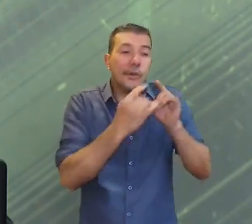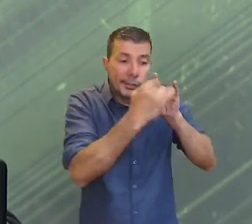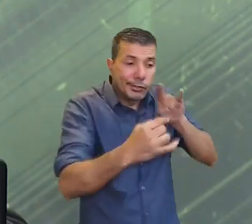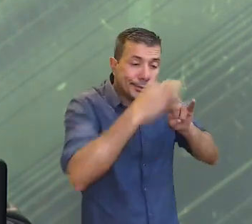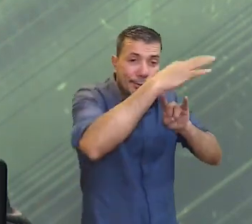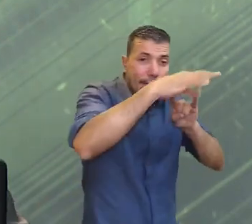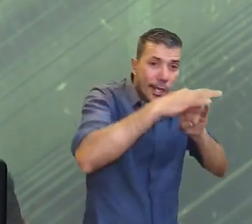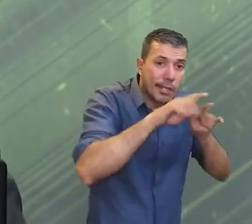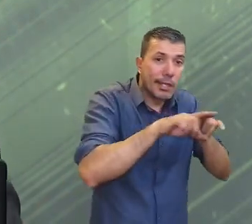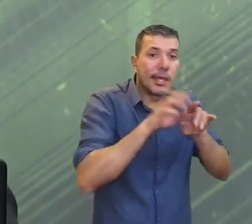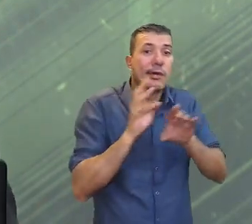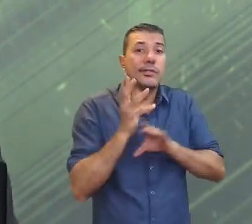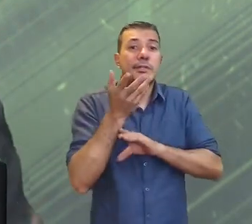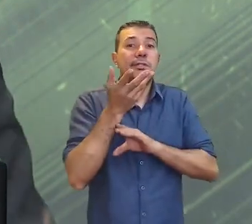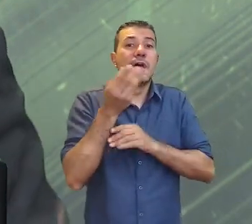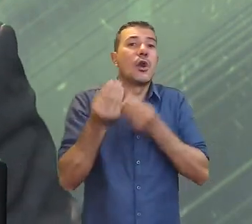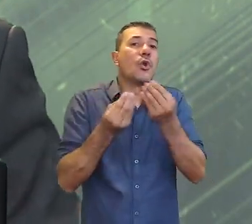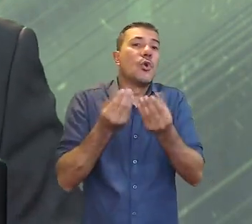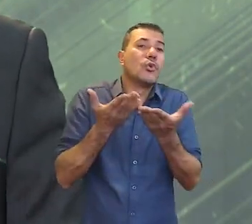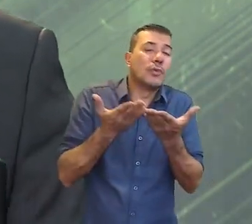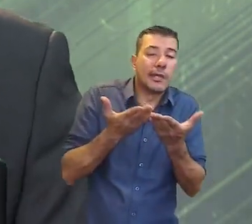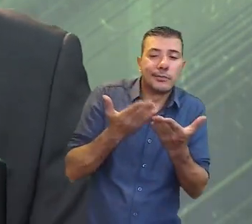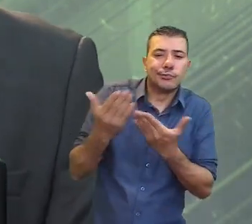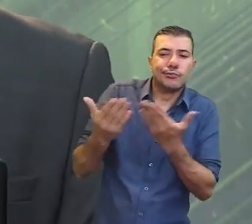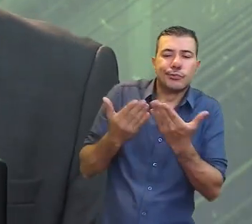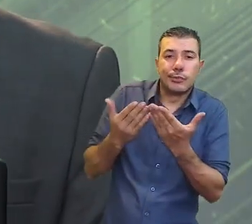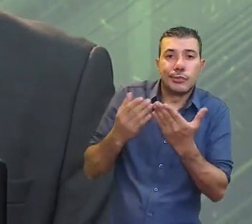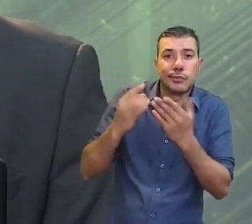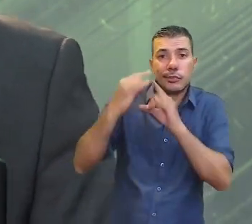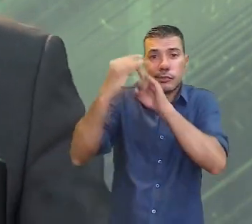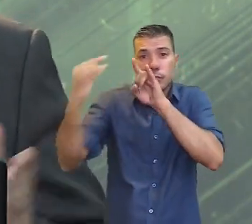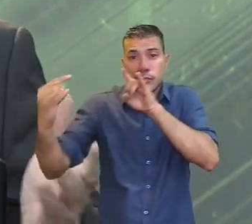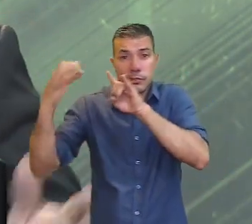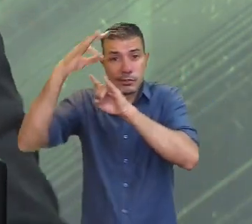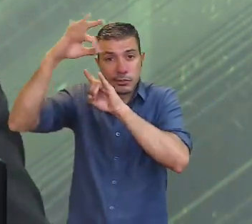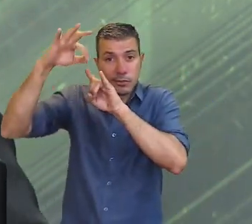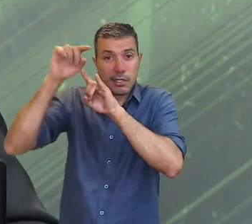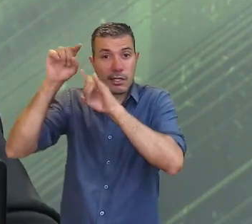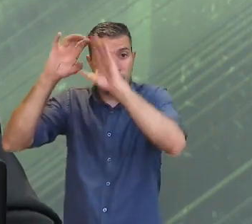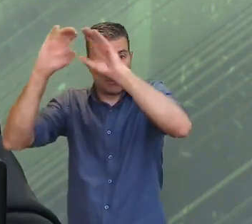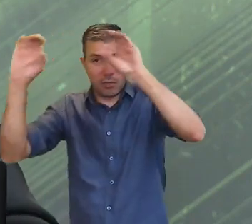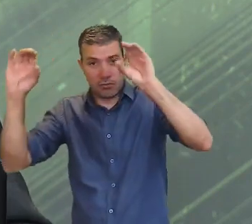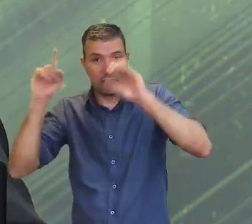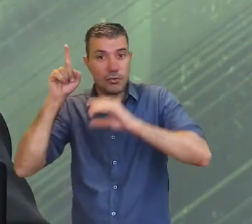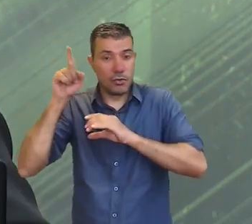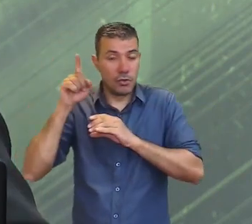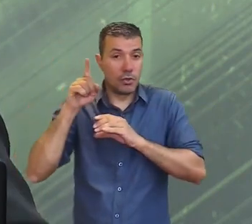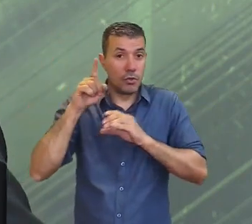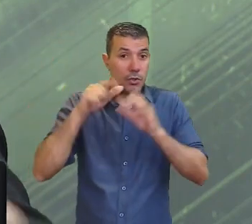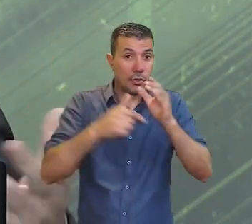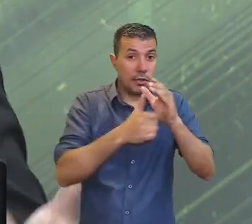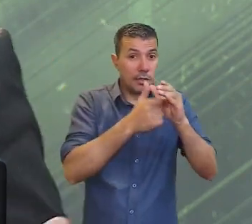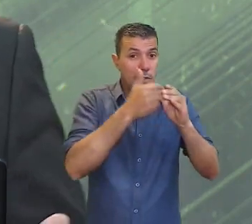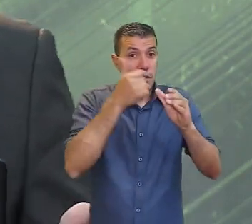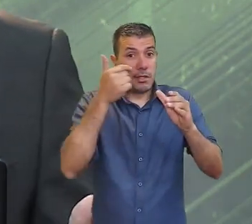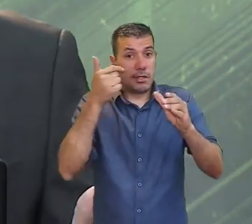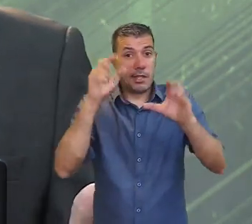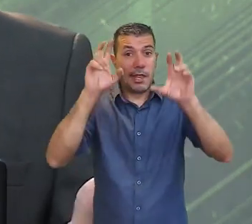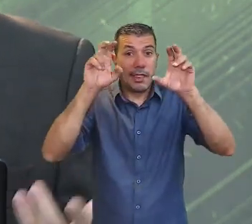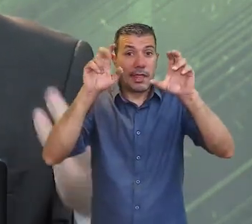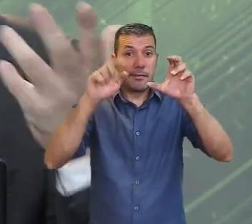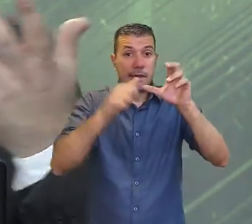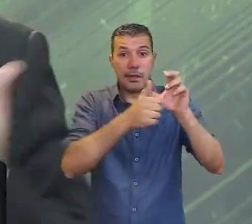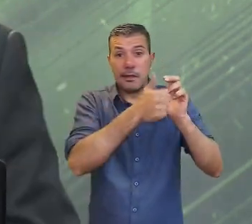E mais uma vez, onde está a sua correspondência no santuário celestial? E o tema de hoje, o tema de número 12, nós estamos